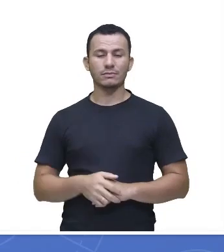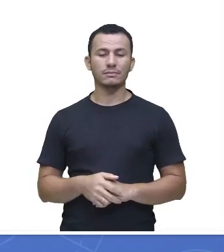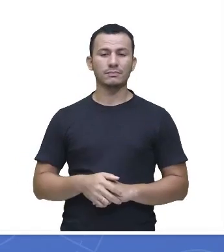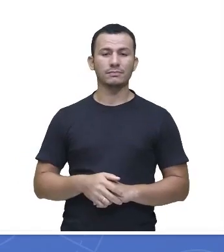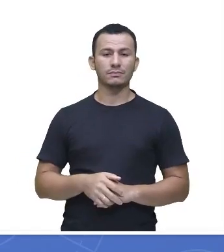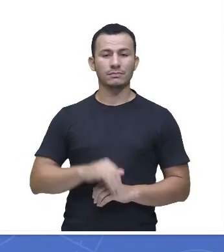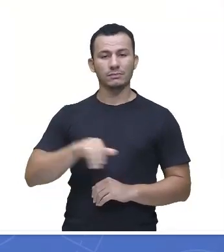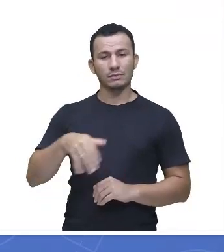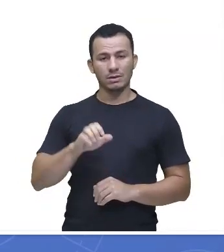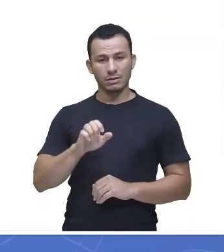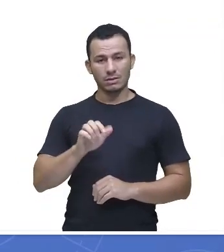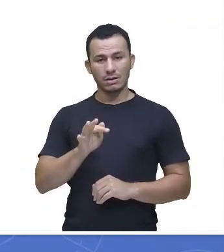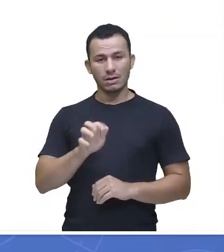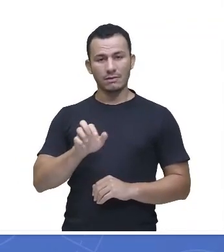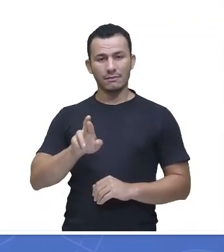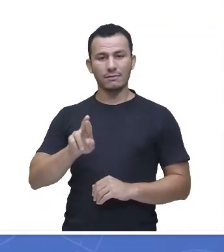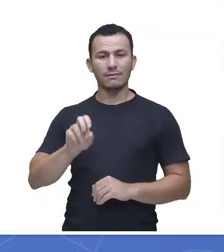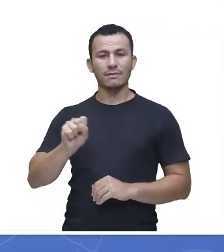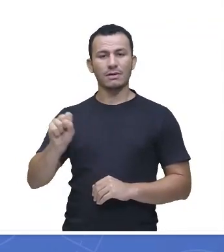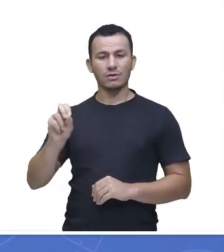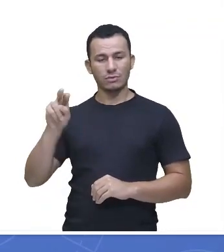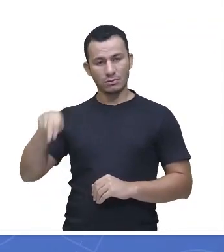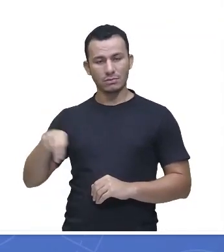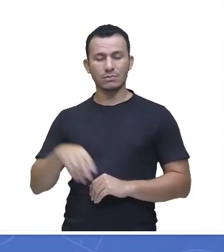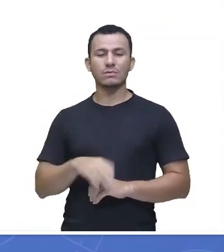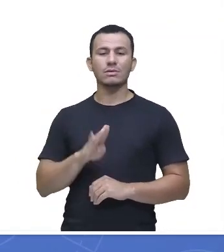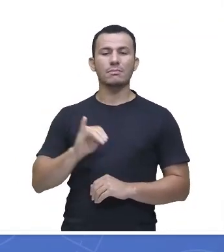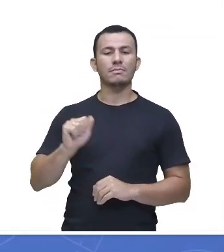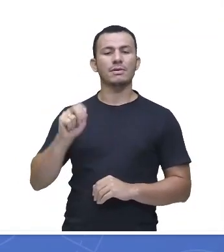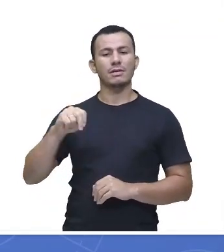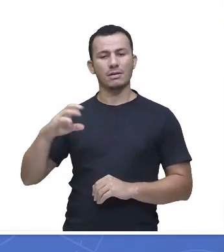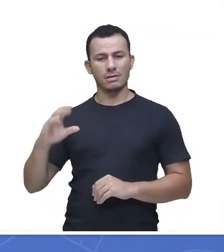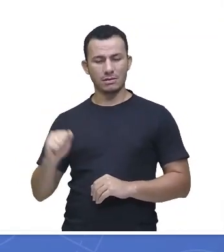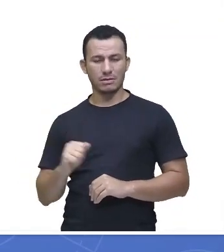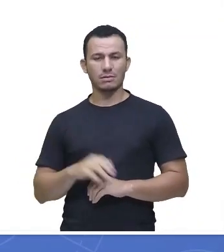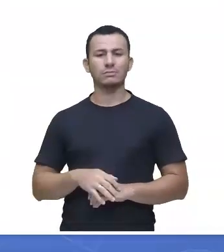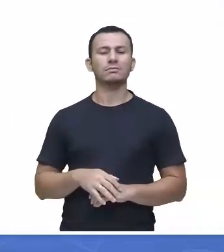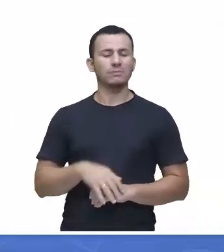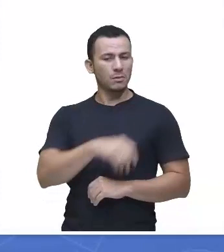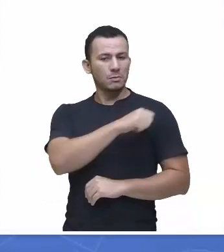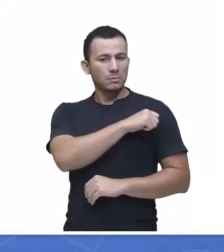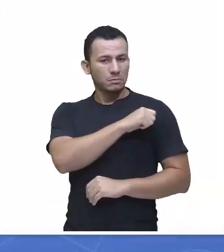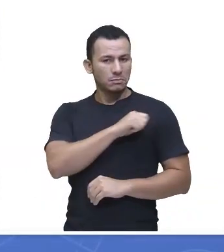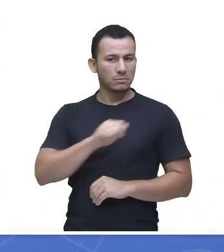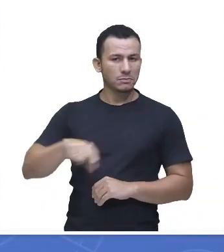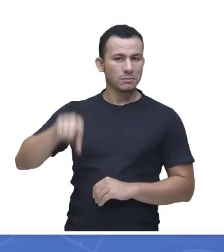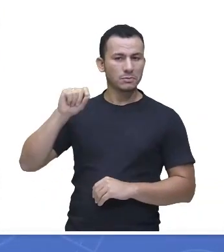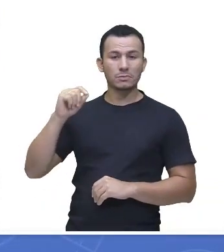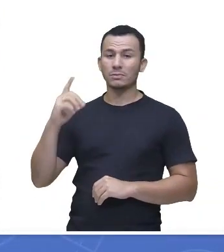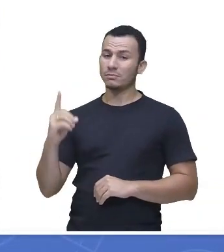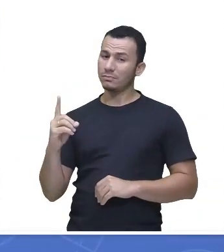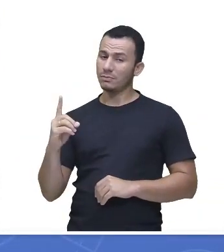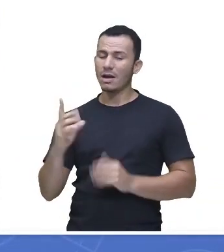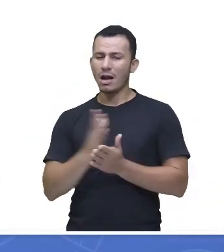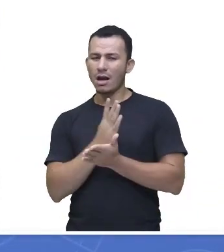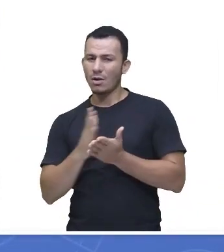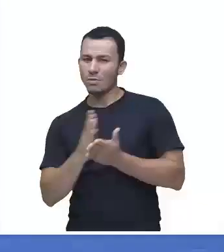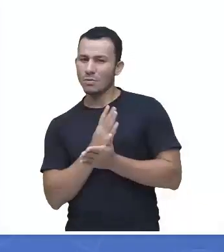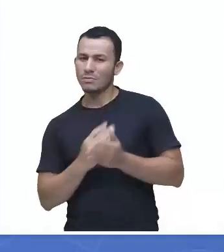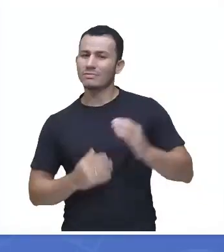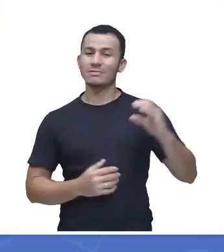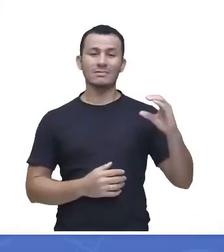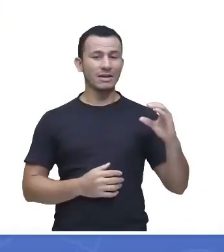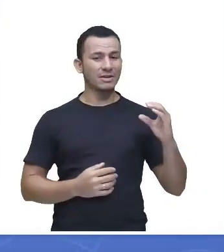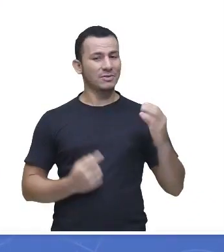O Jefferson, quem mais? Bianca, já falamos. Muito bem, todo mundo apostando na letra D, mas tem alguns apostando na letra